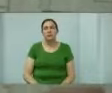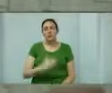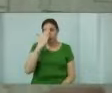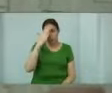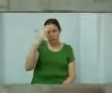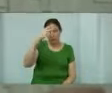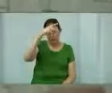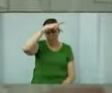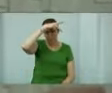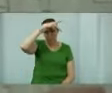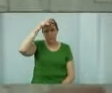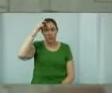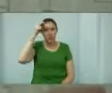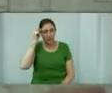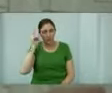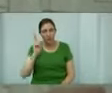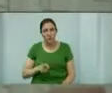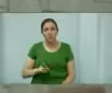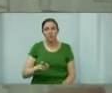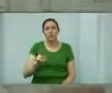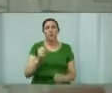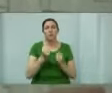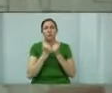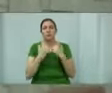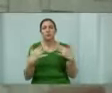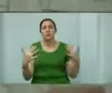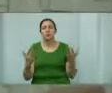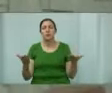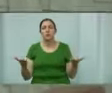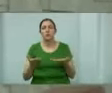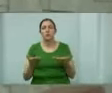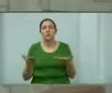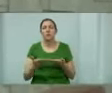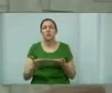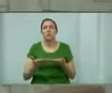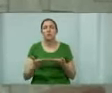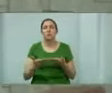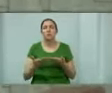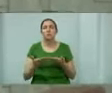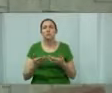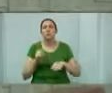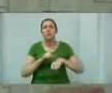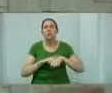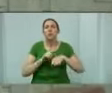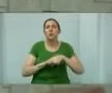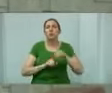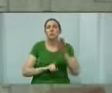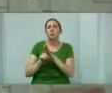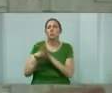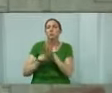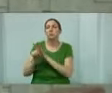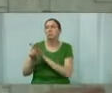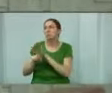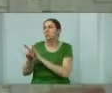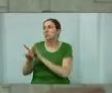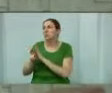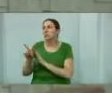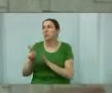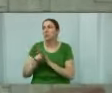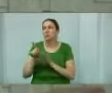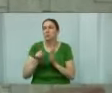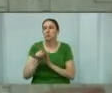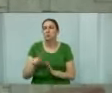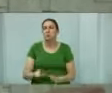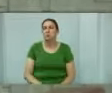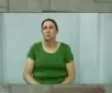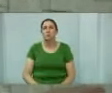Obrigada ao prefeito. Dando seguimento a esta audiência pública, deixamos o espaço disponível para pergunta dos presentes aqui no